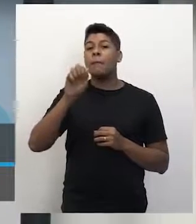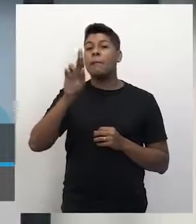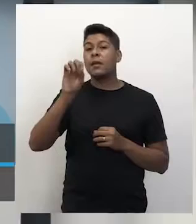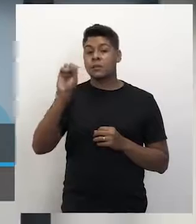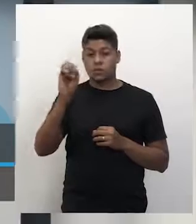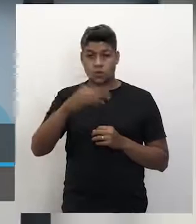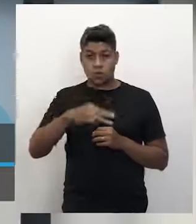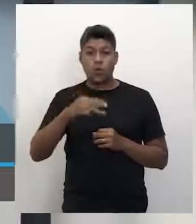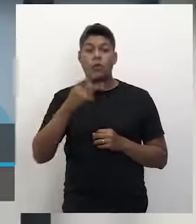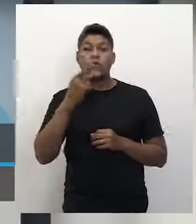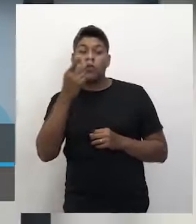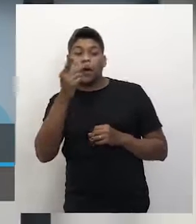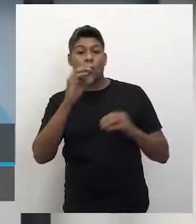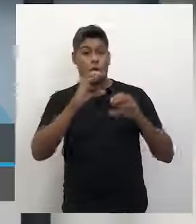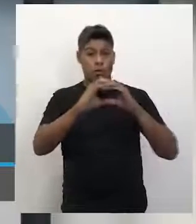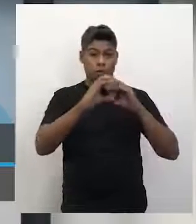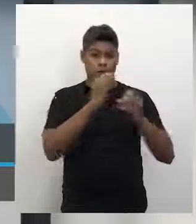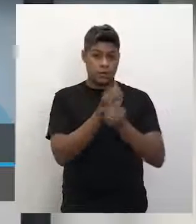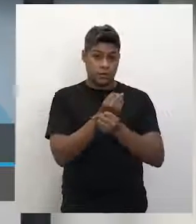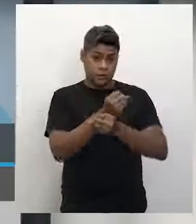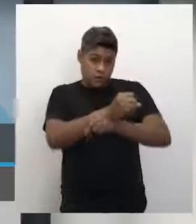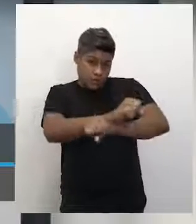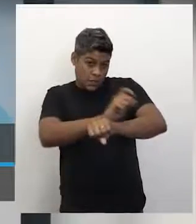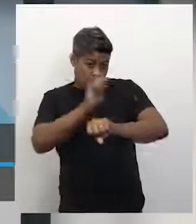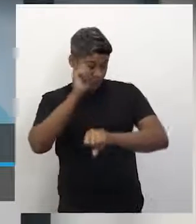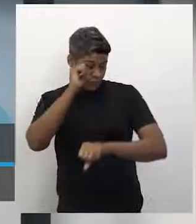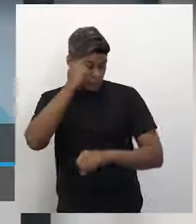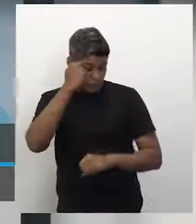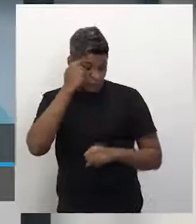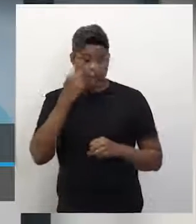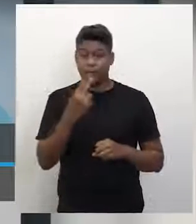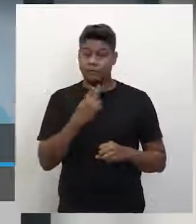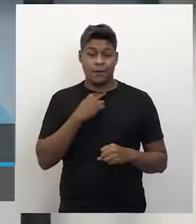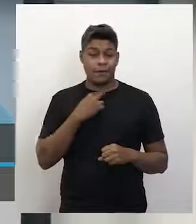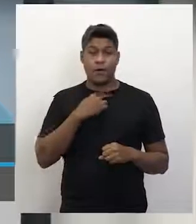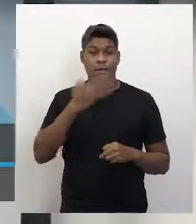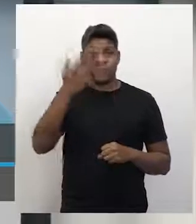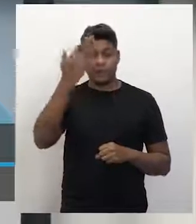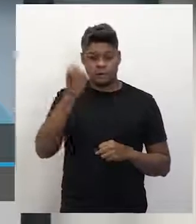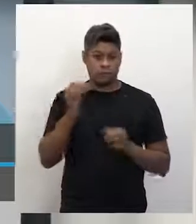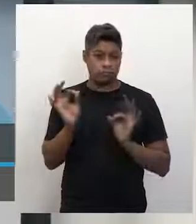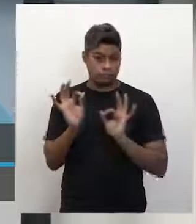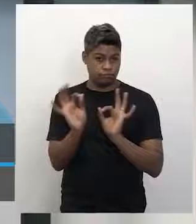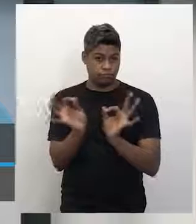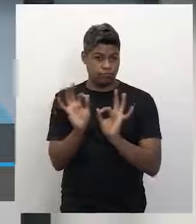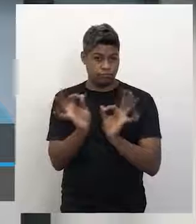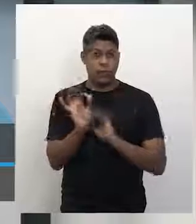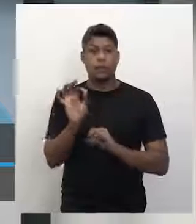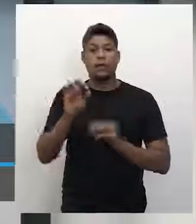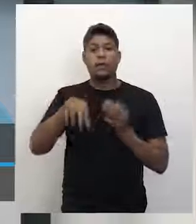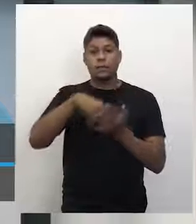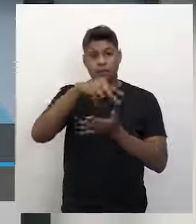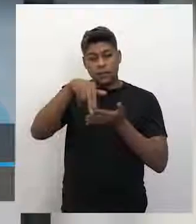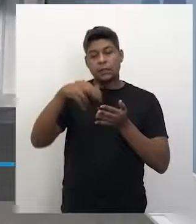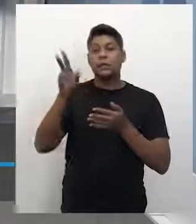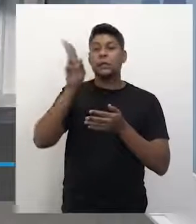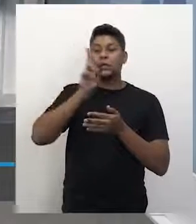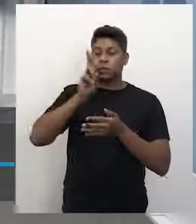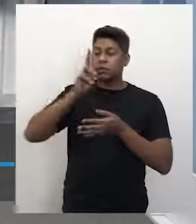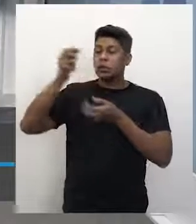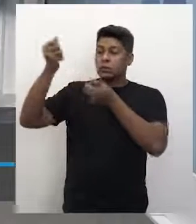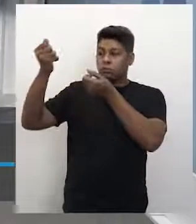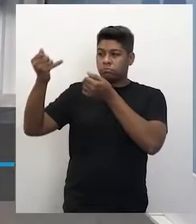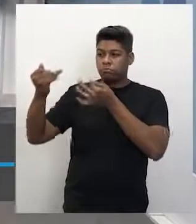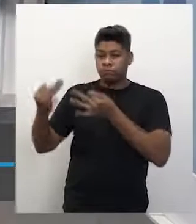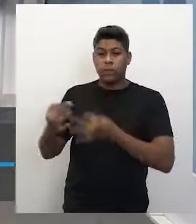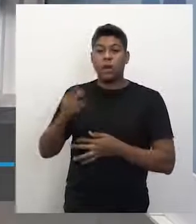denotam a comunicação dos escravos, nas quais seus feitores não podiam saber. E é isso aí, turma. A dança conta história também. Isso.